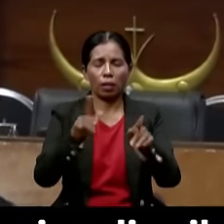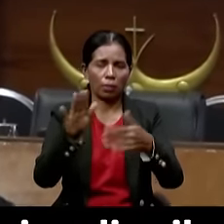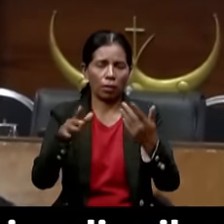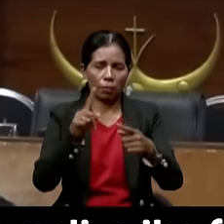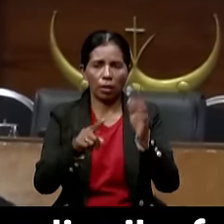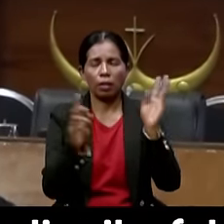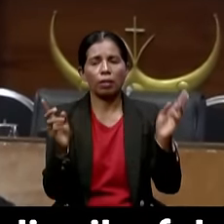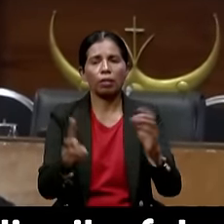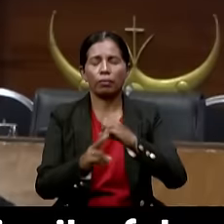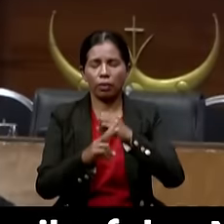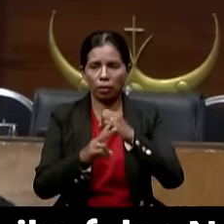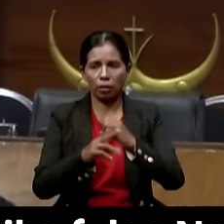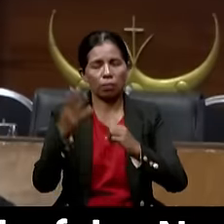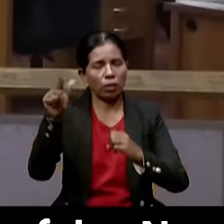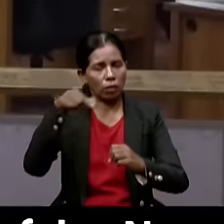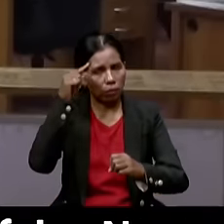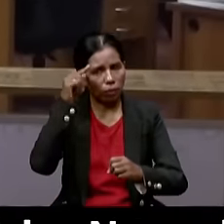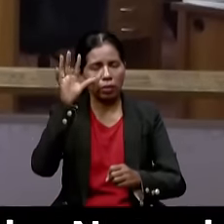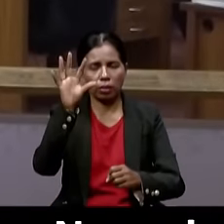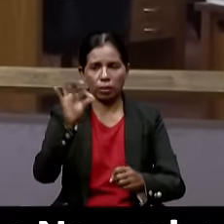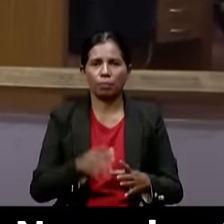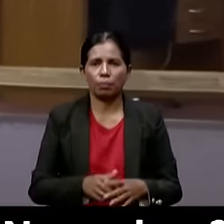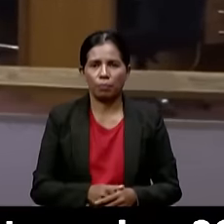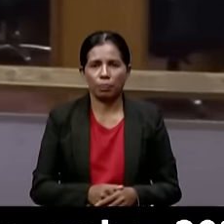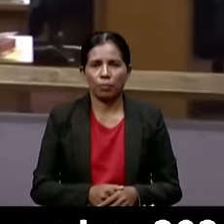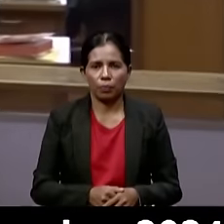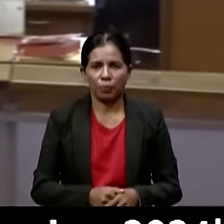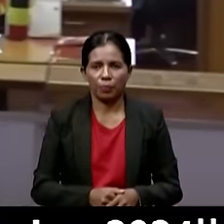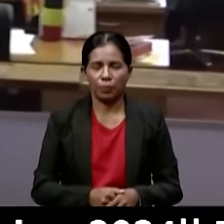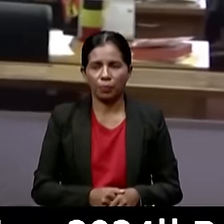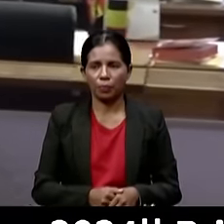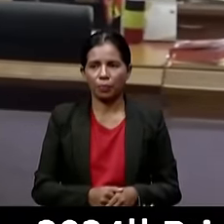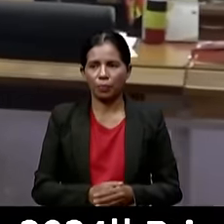bele sai tam vítima e o governo da Sira ne. Luciano Moral, bem-vindo a Simenes, GMN.